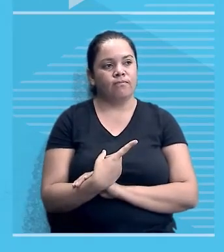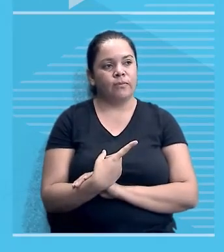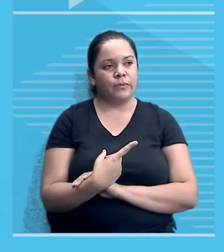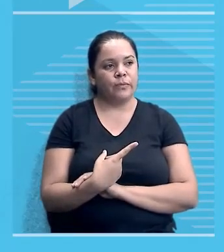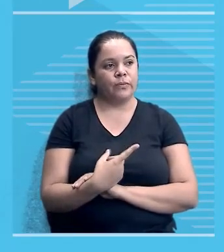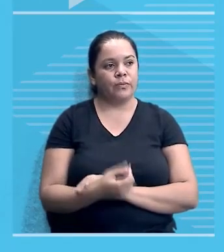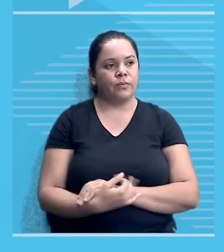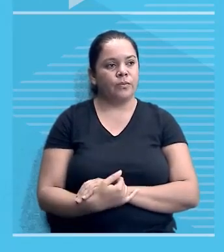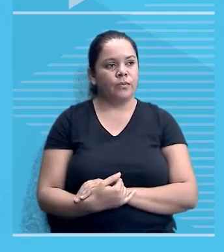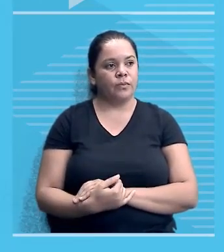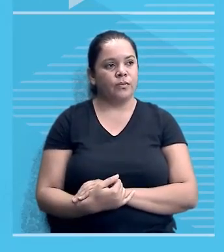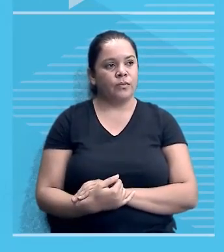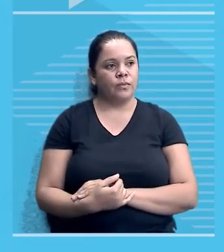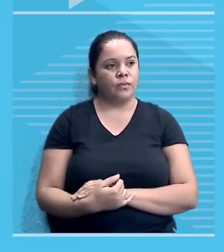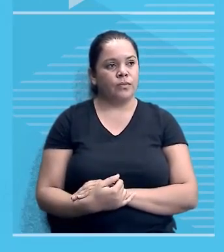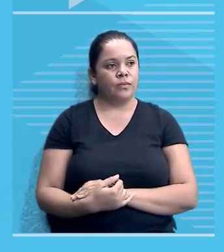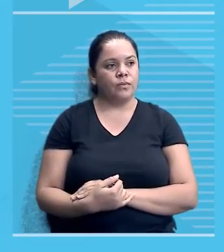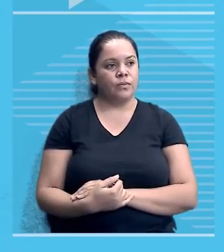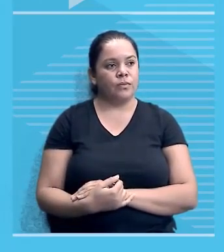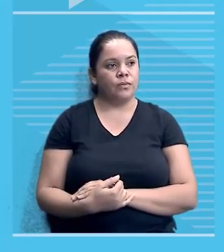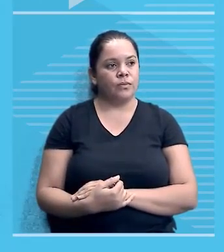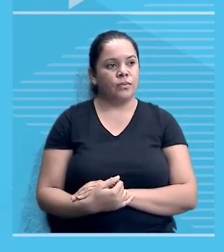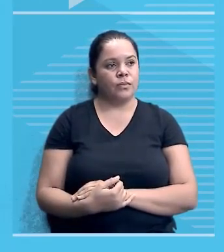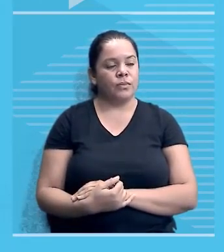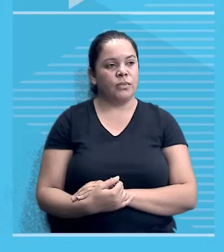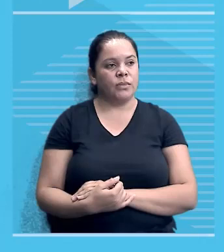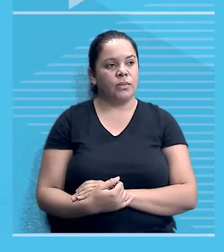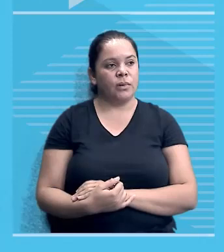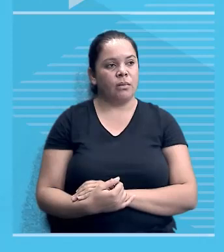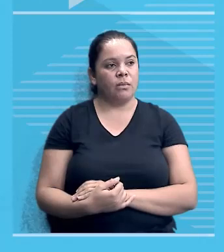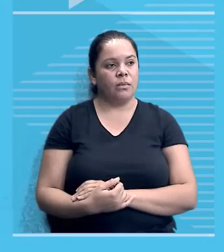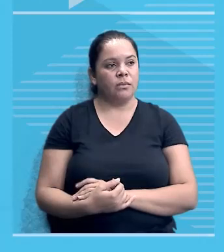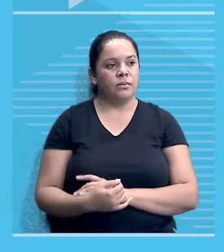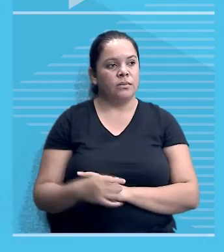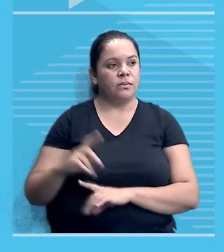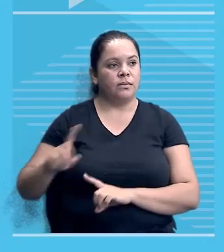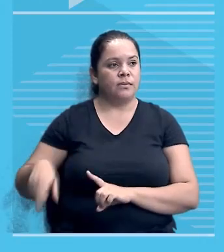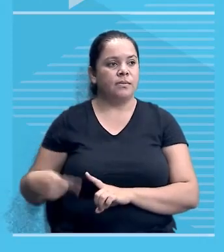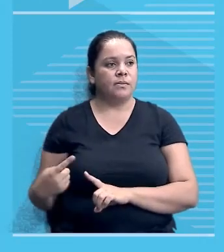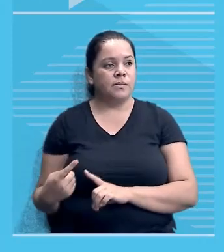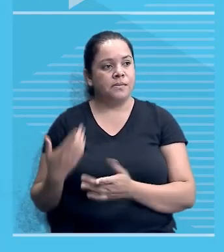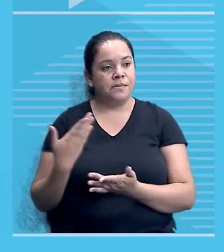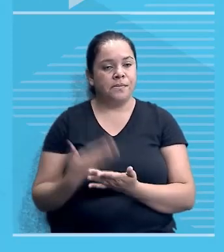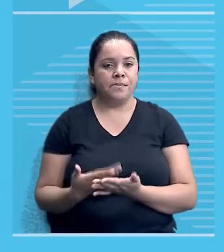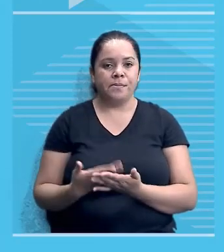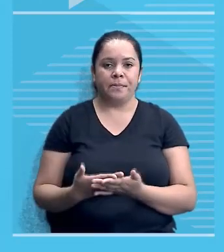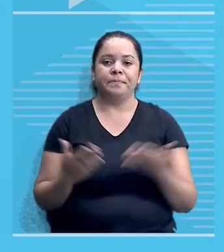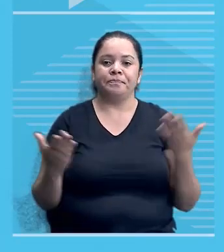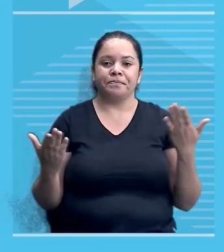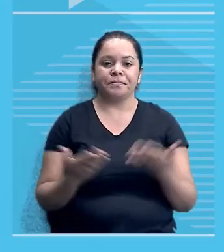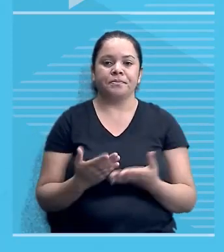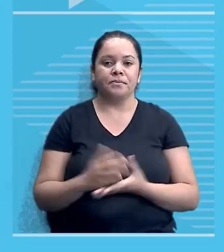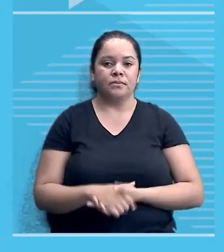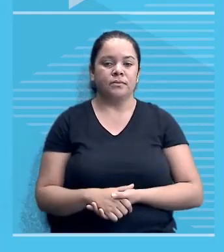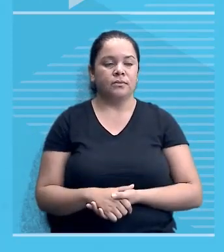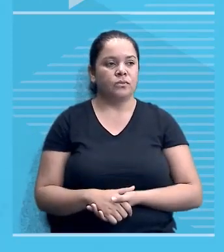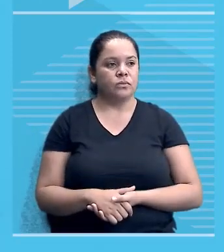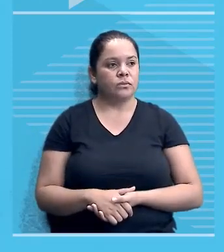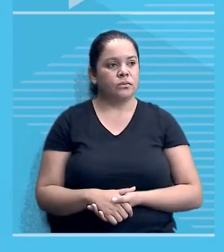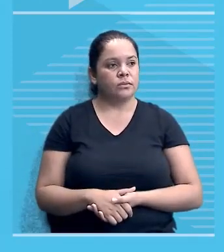conhecimento nosso conteúdo urbanização no Brasil o objetivo da nossa aula né o objetivo